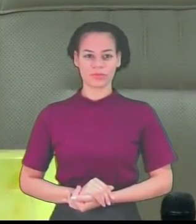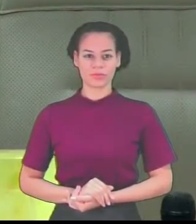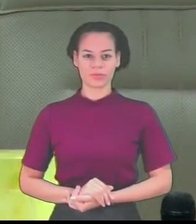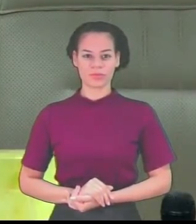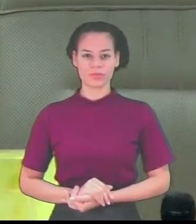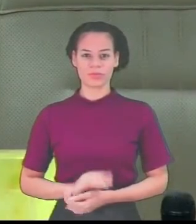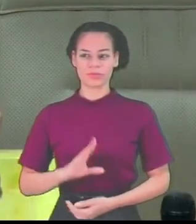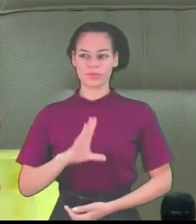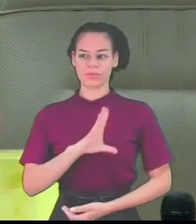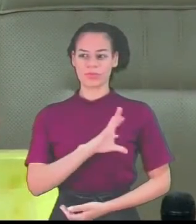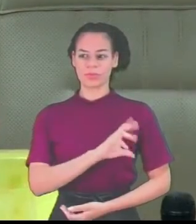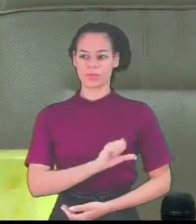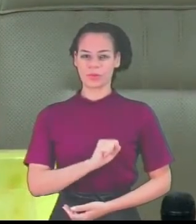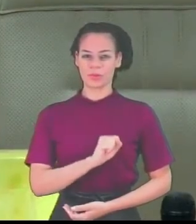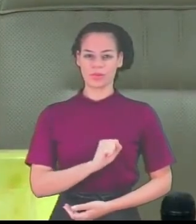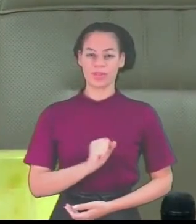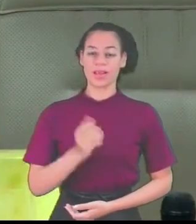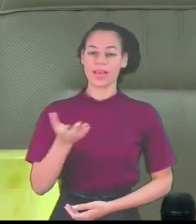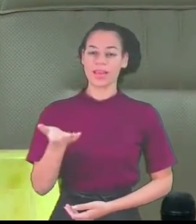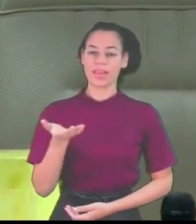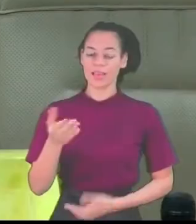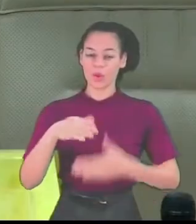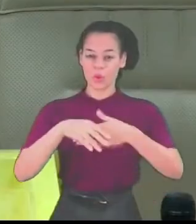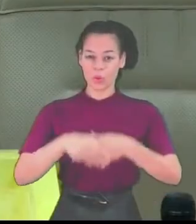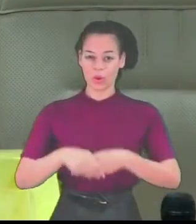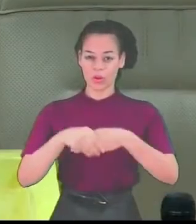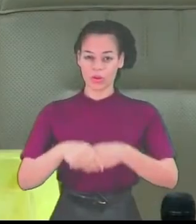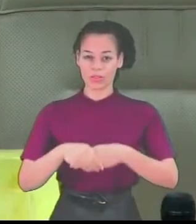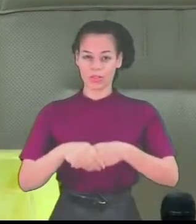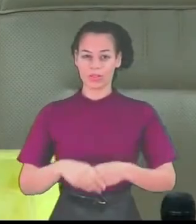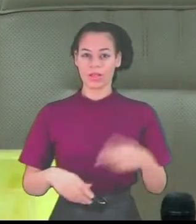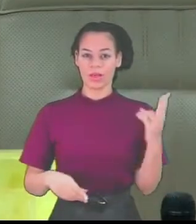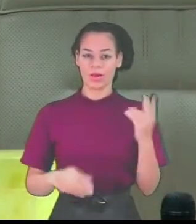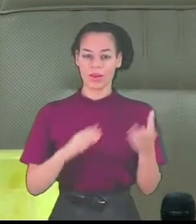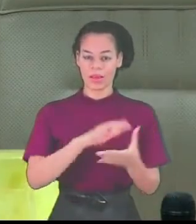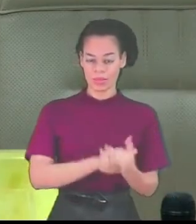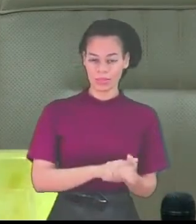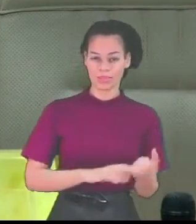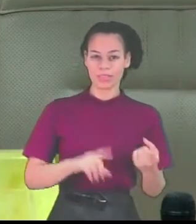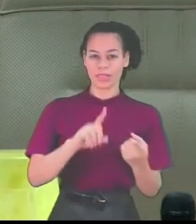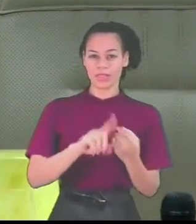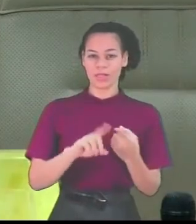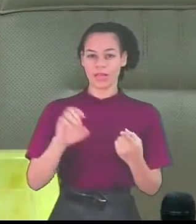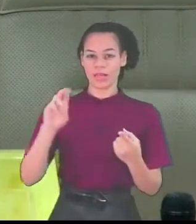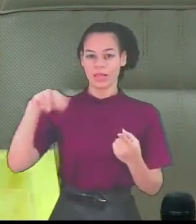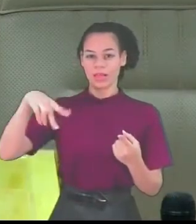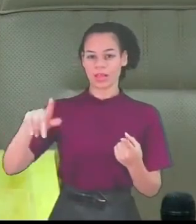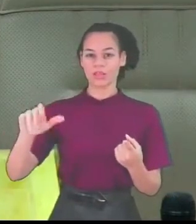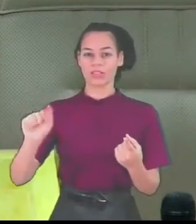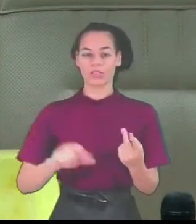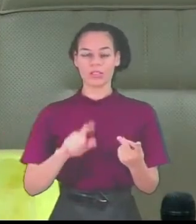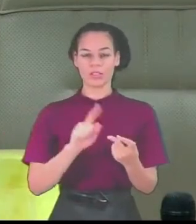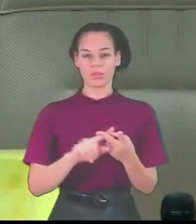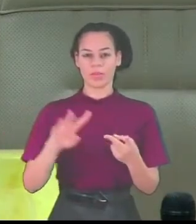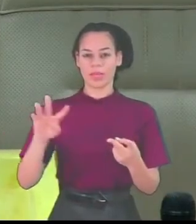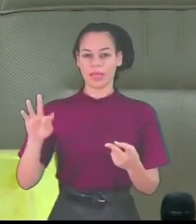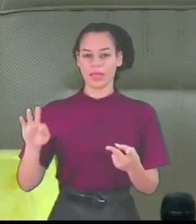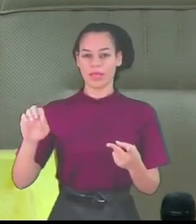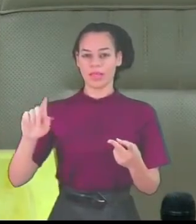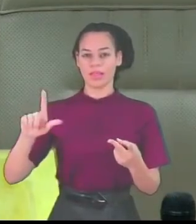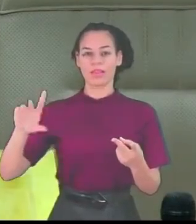Olá meus amados queremos mandar uma saudação ao casal é de na tela esse lado em Caxias do Sul que estão conectados